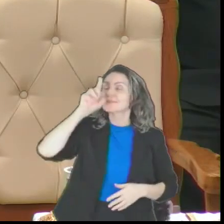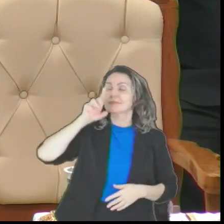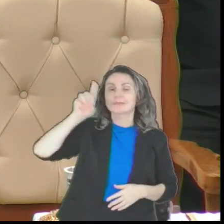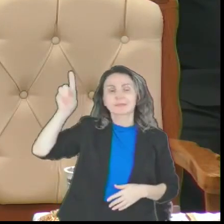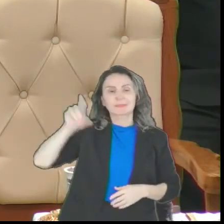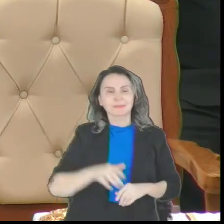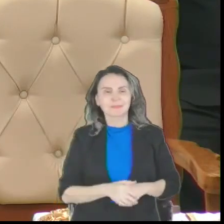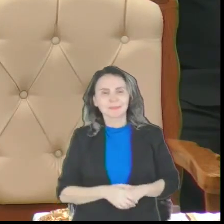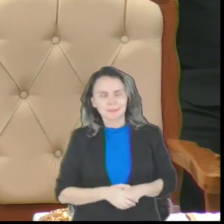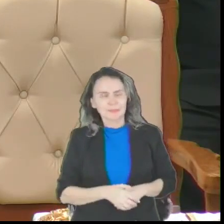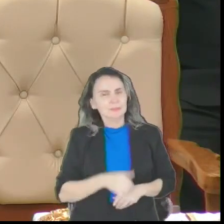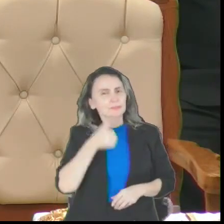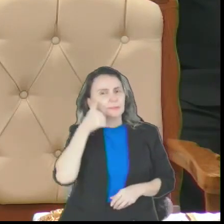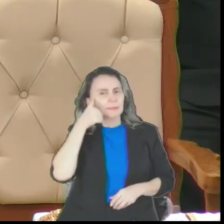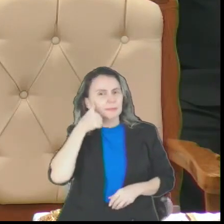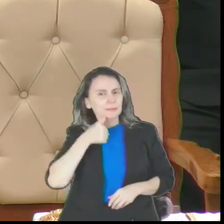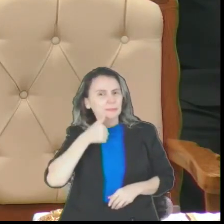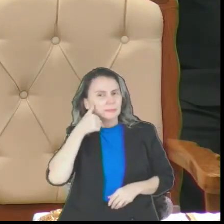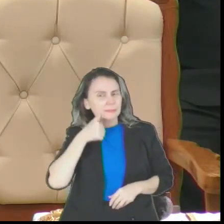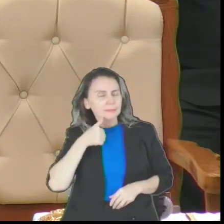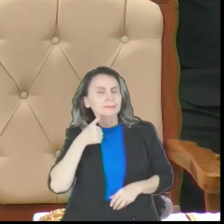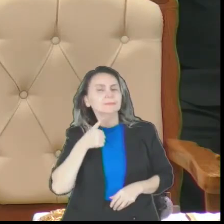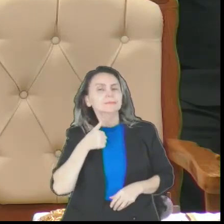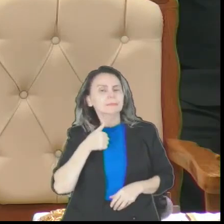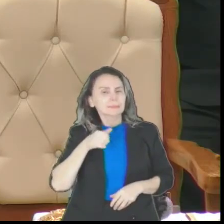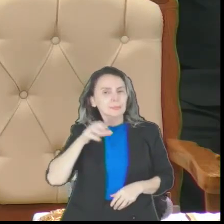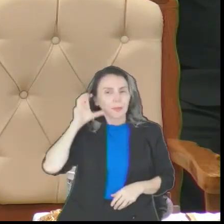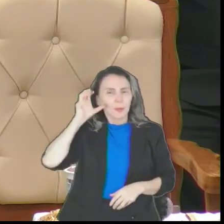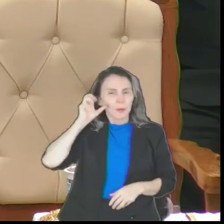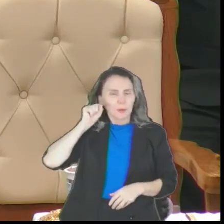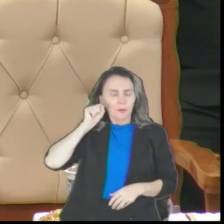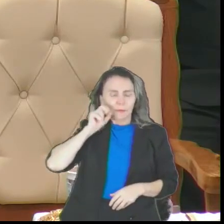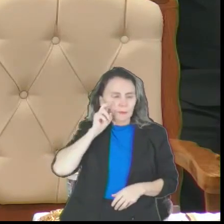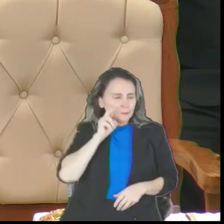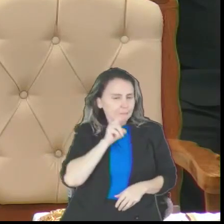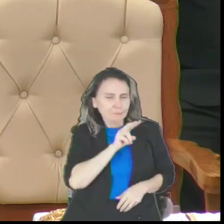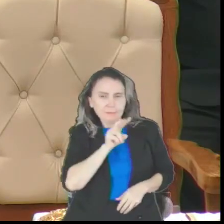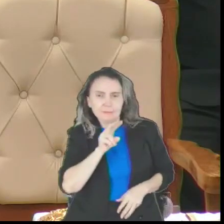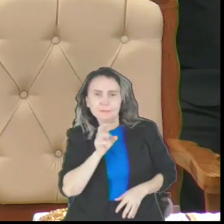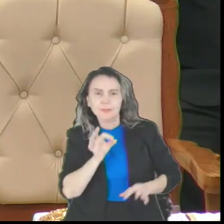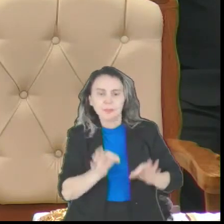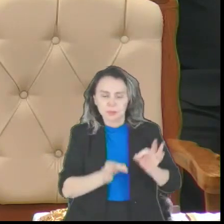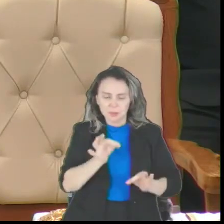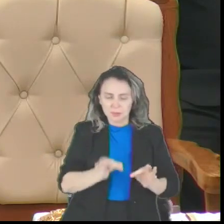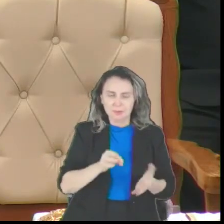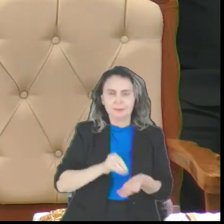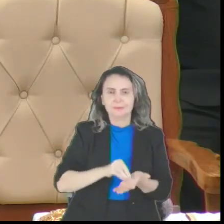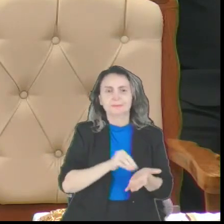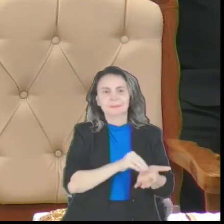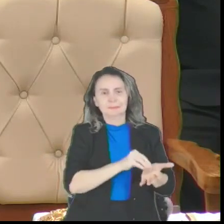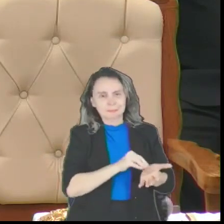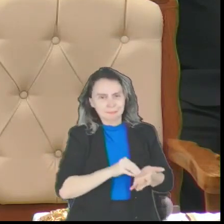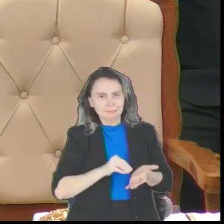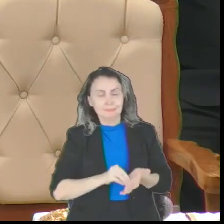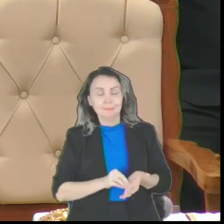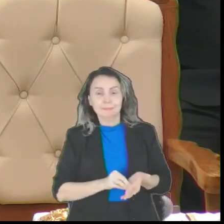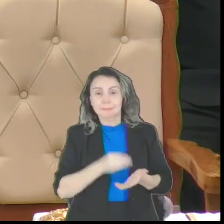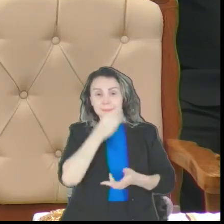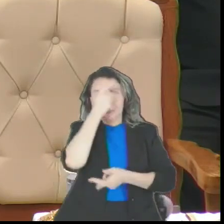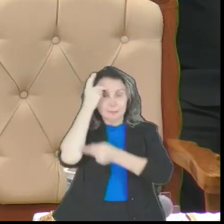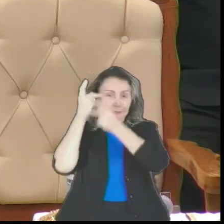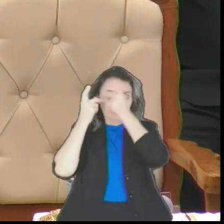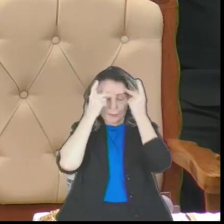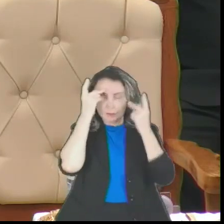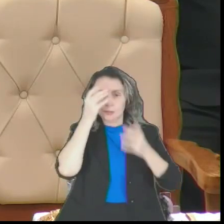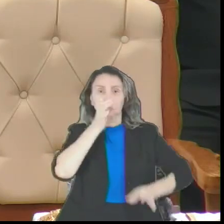As mulheres, houve injustiça dentro de Israel. Os juízes, eles se corromperam para